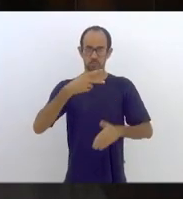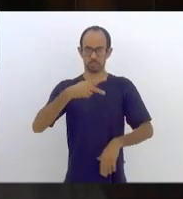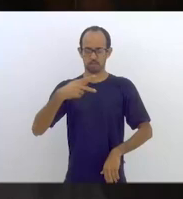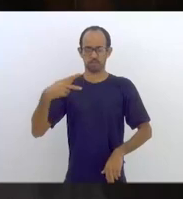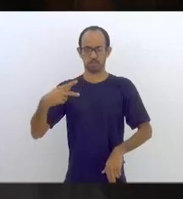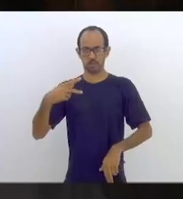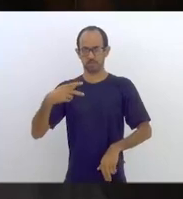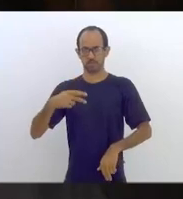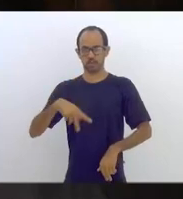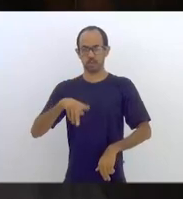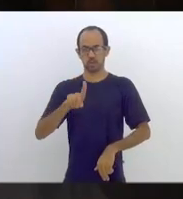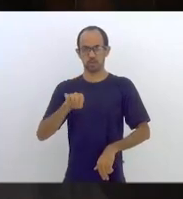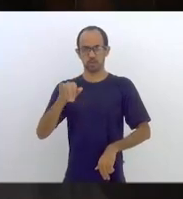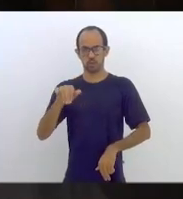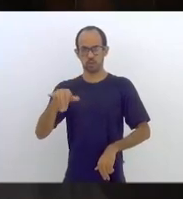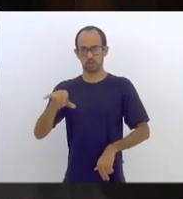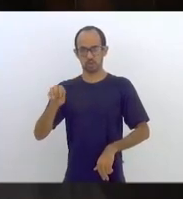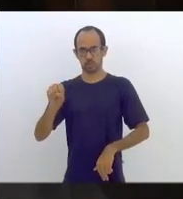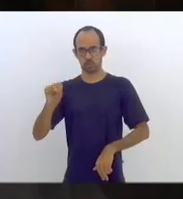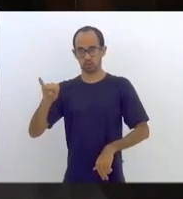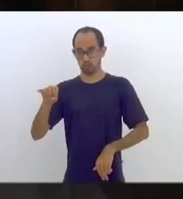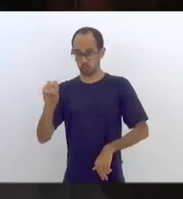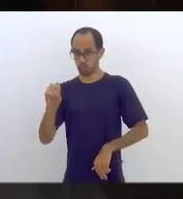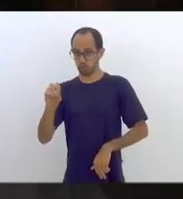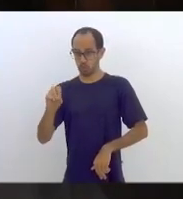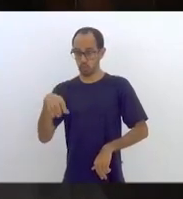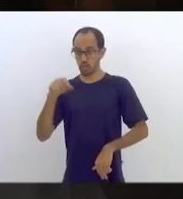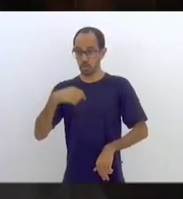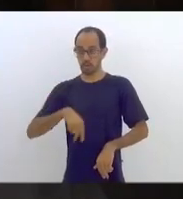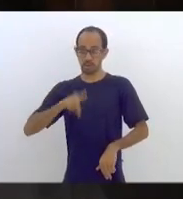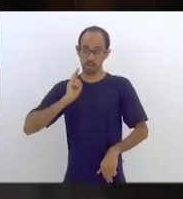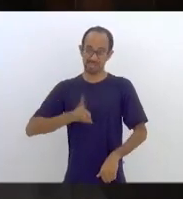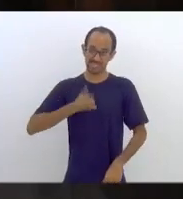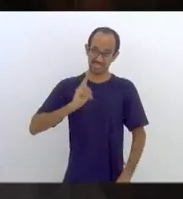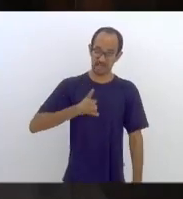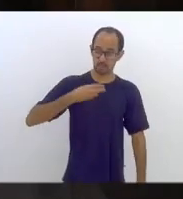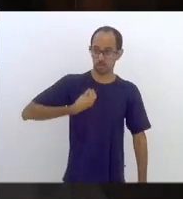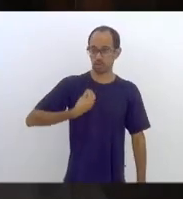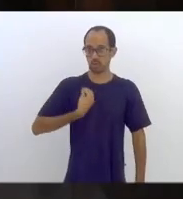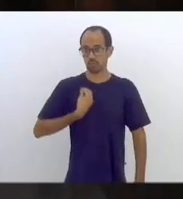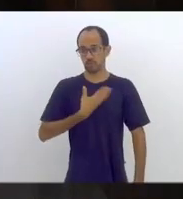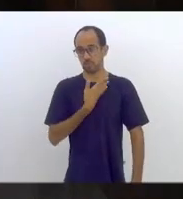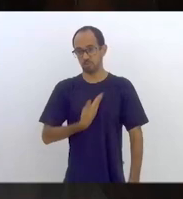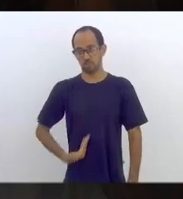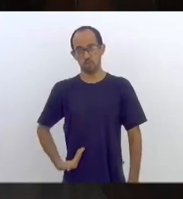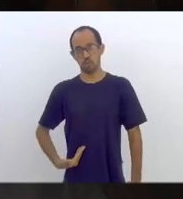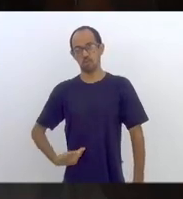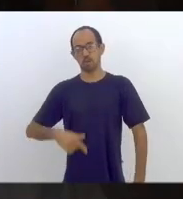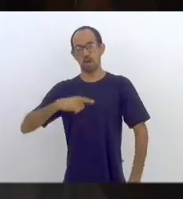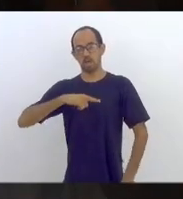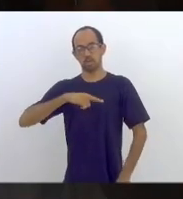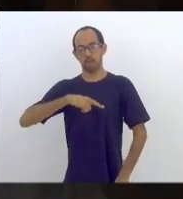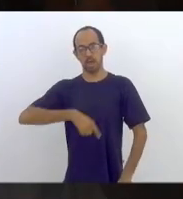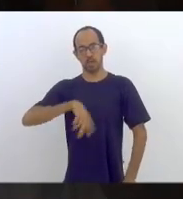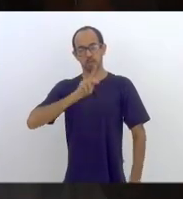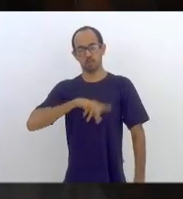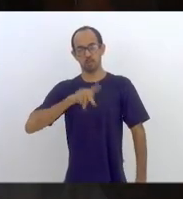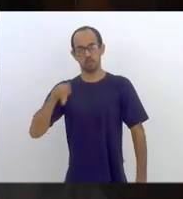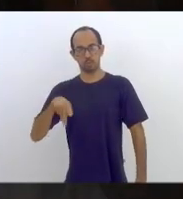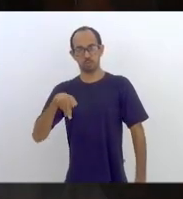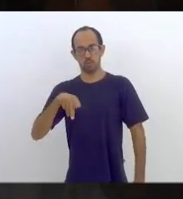de origem olhinhos que durante toda a sua vida pública tem como professor